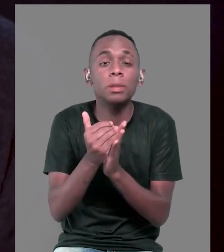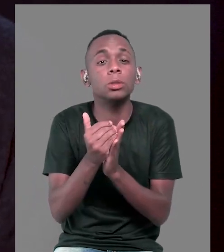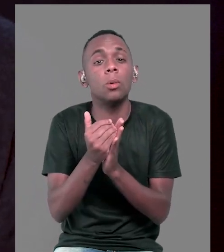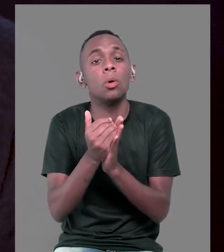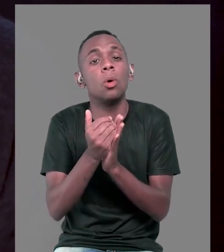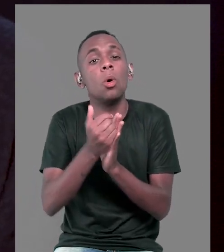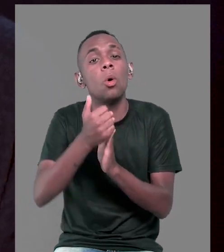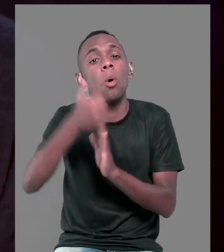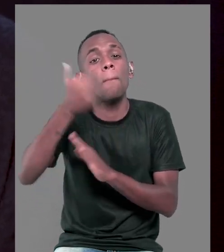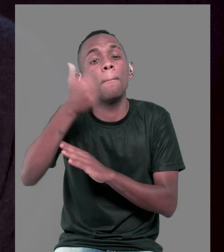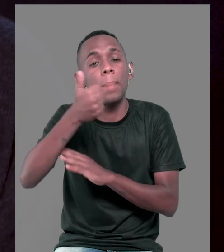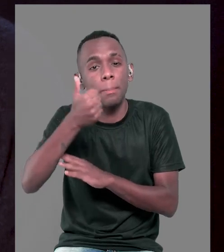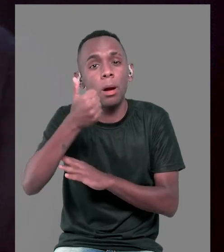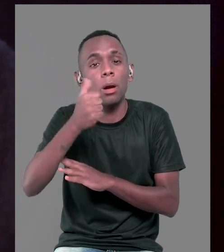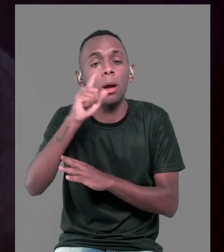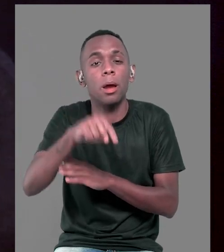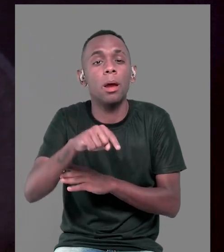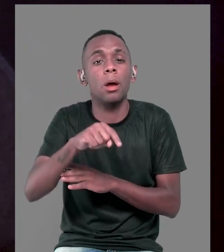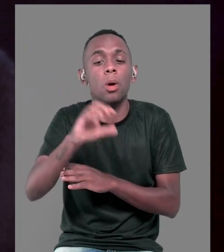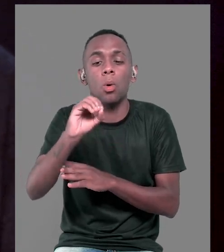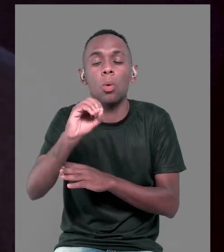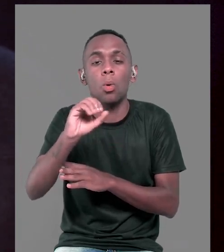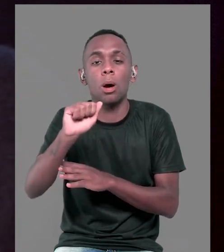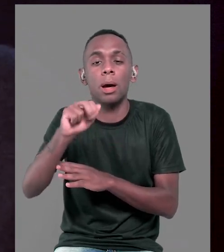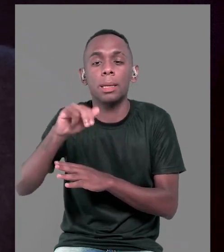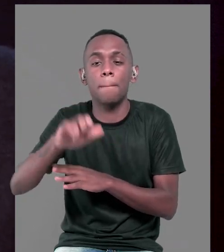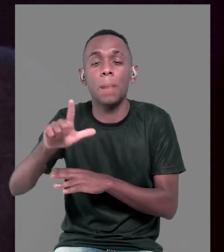capítulo chamado O Animal.